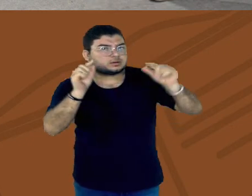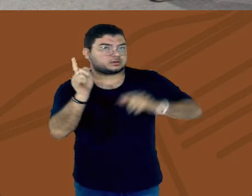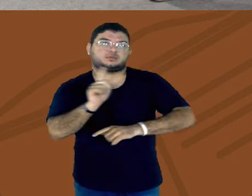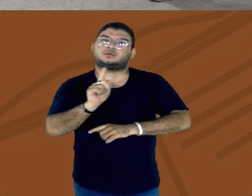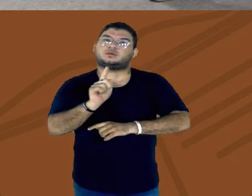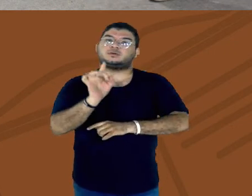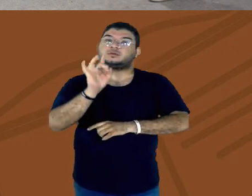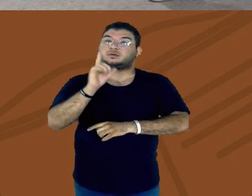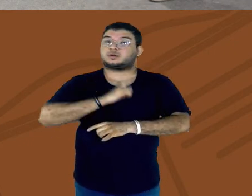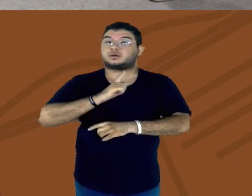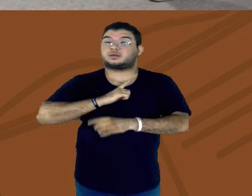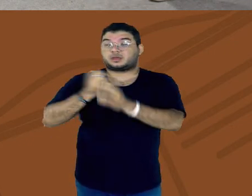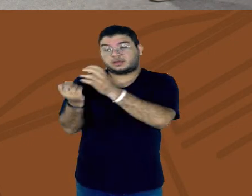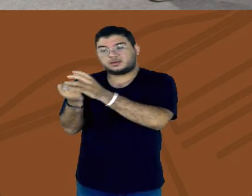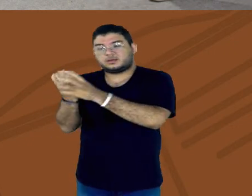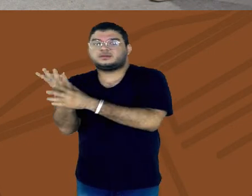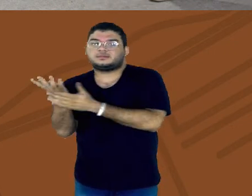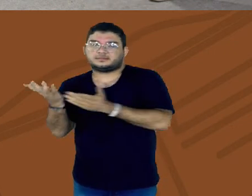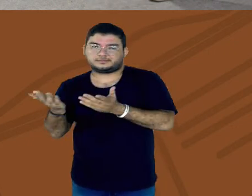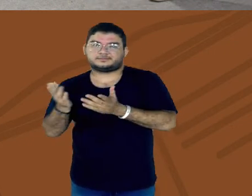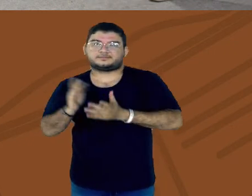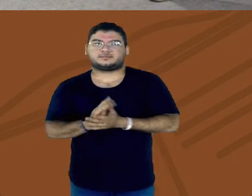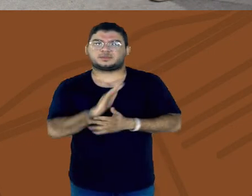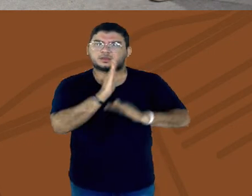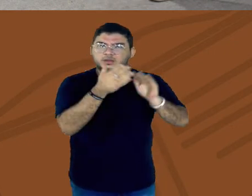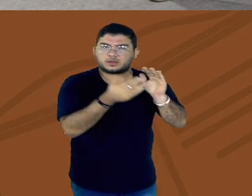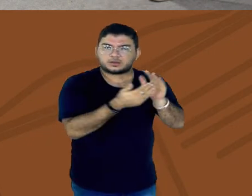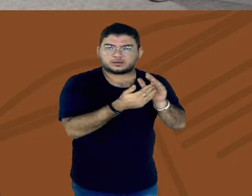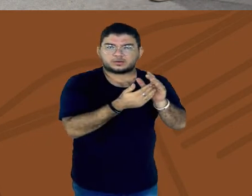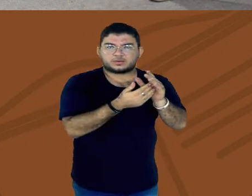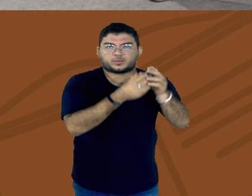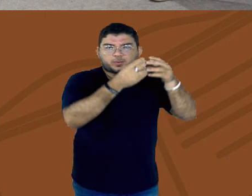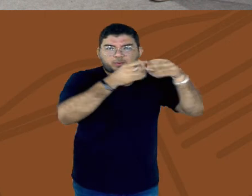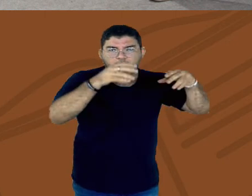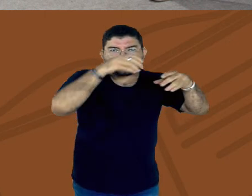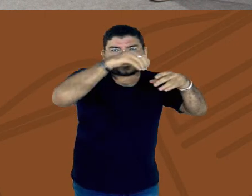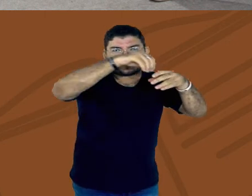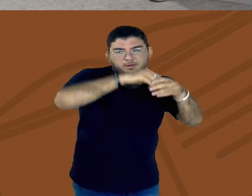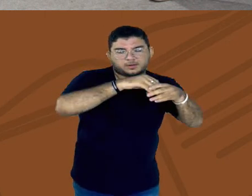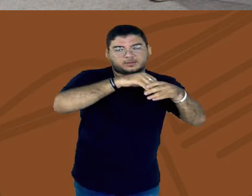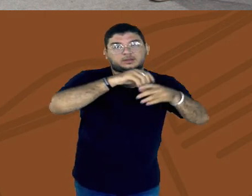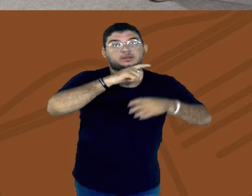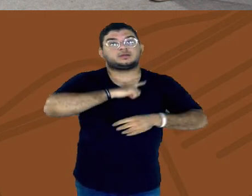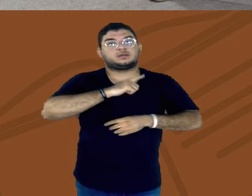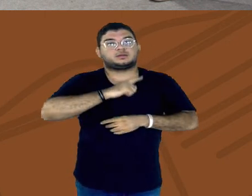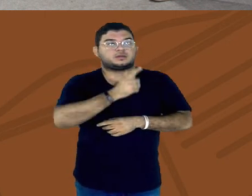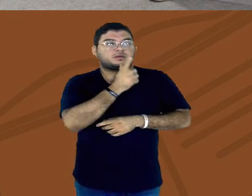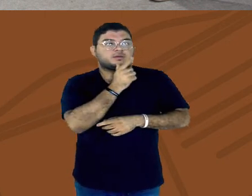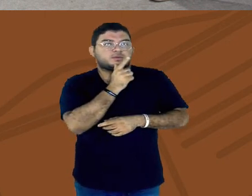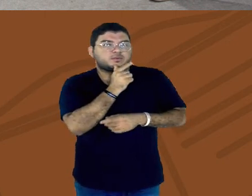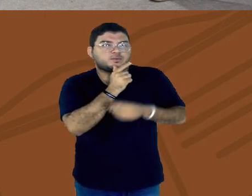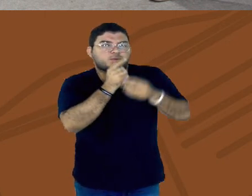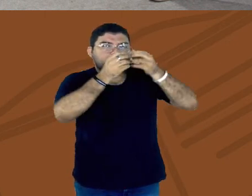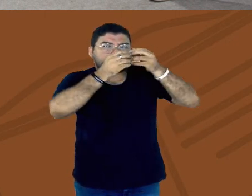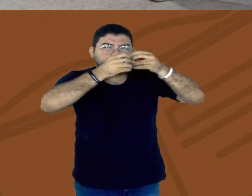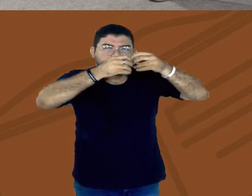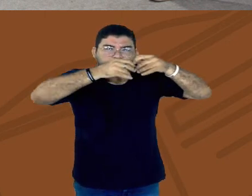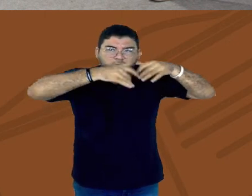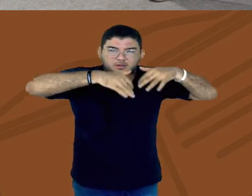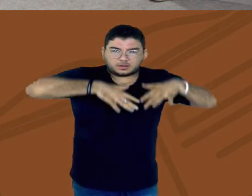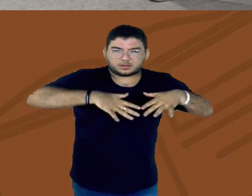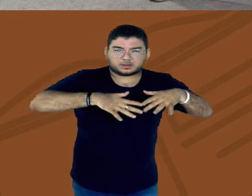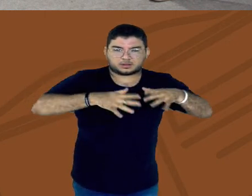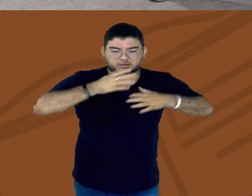Só quem apresenta são as exócrinas. Todas as glândulas endócrinas produzem secreção que são lançadas em cavidades